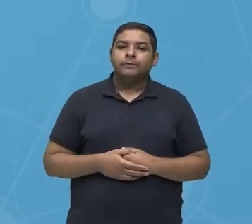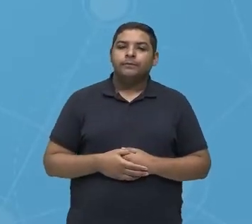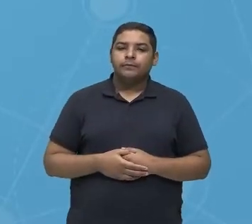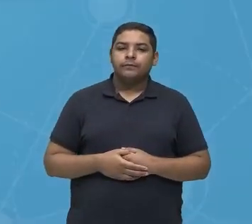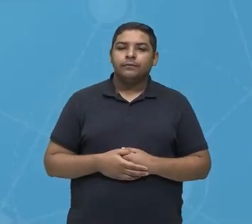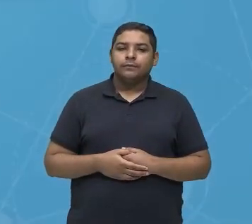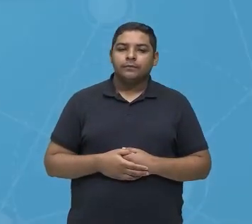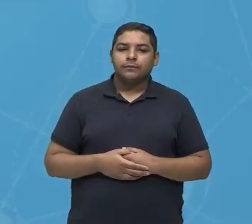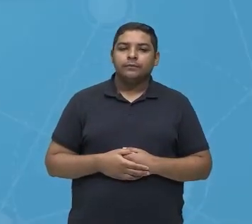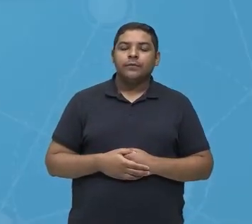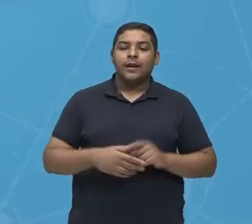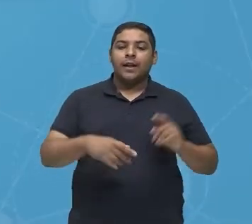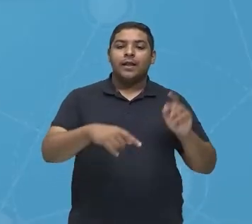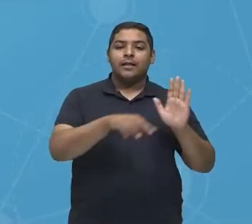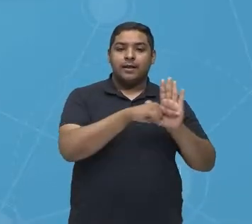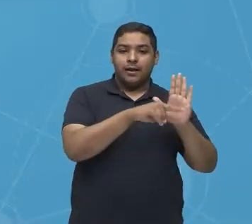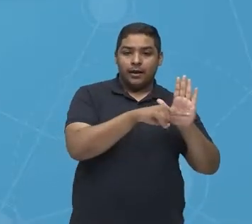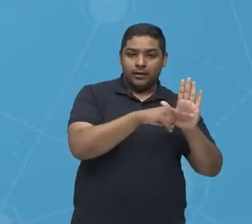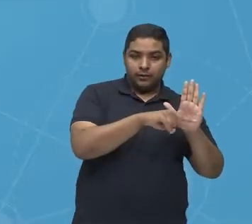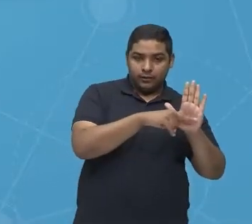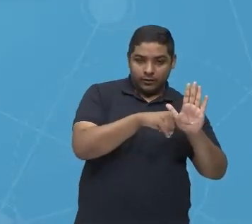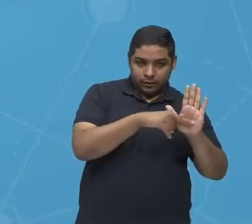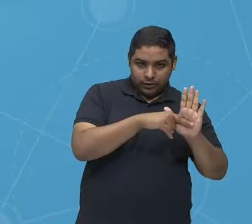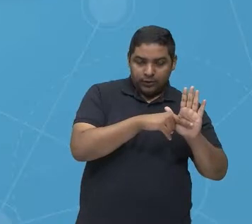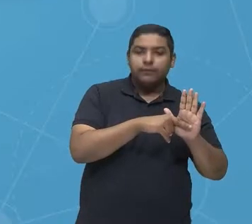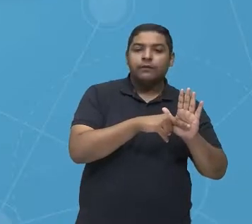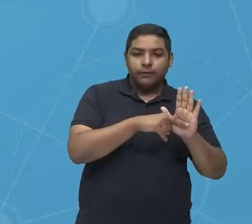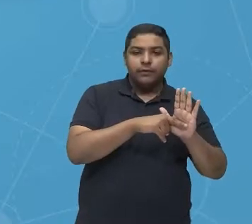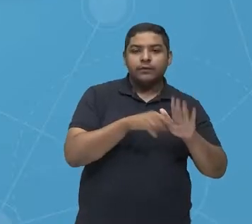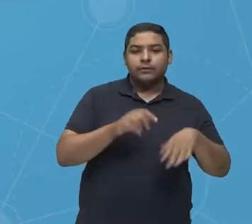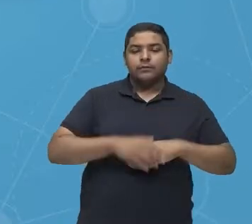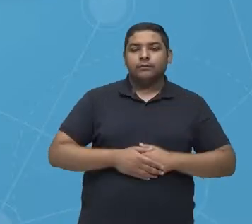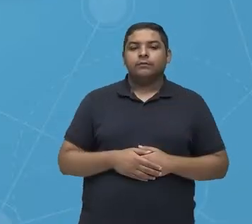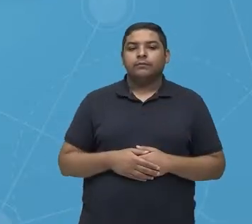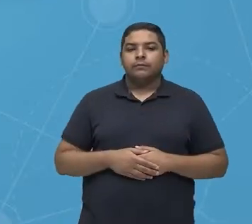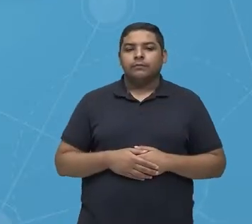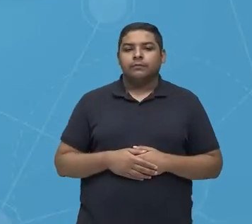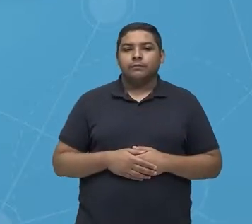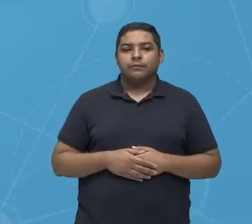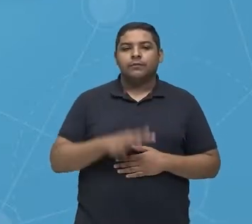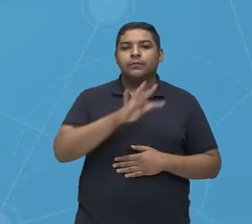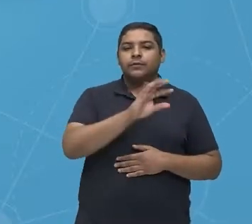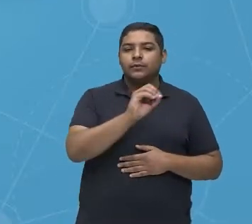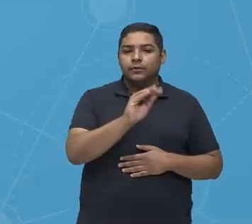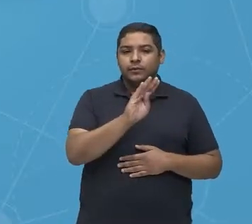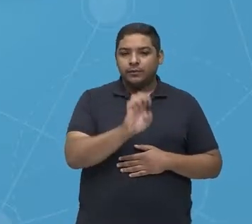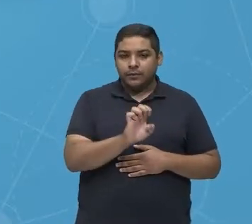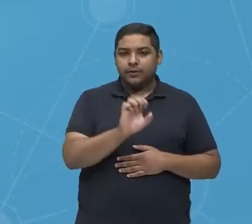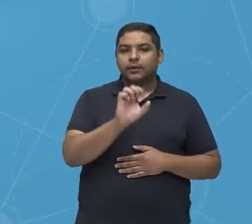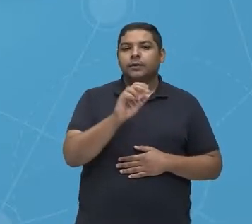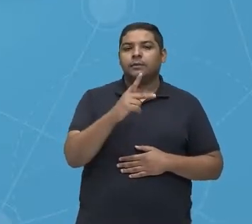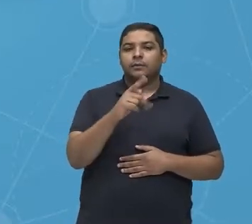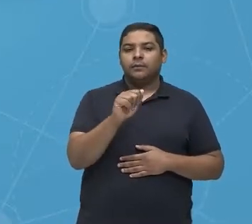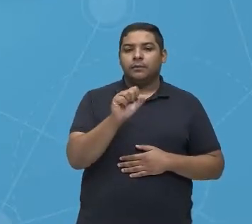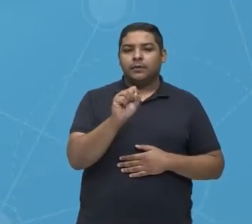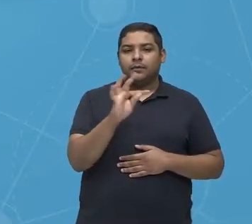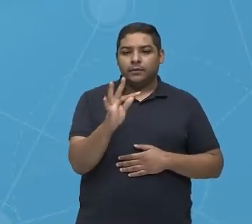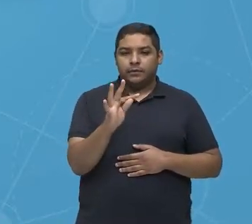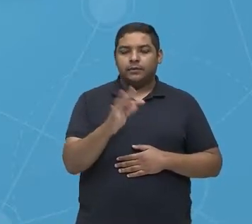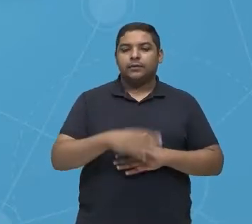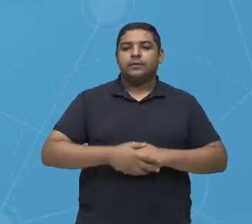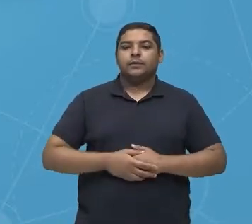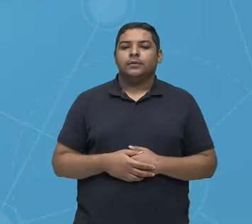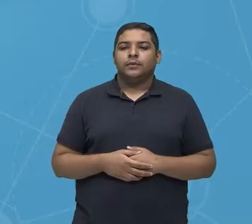forma negativa do simple past, aliás, do verbo to be, né? O simple past e o verbo to be. Então, nós temos essas